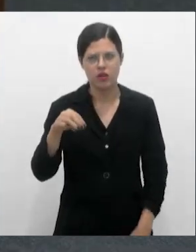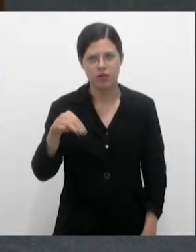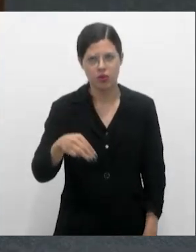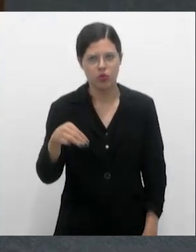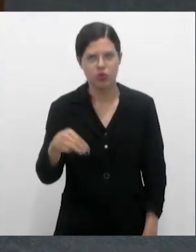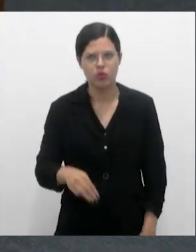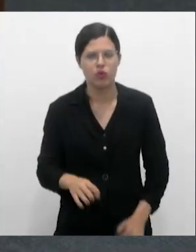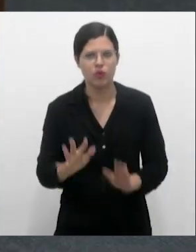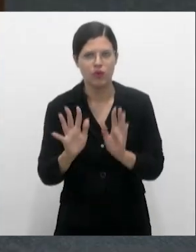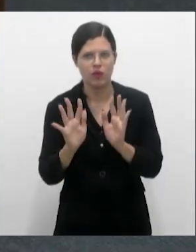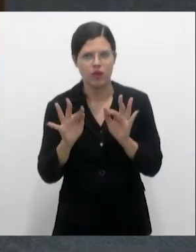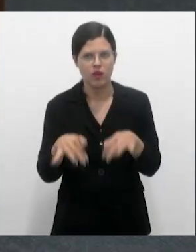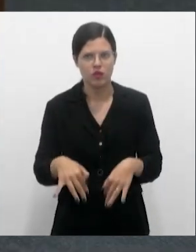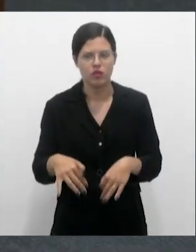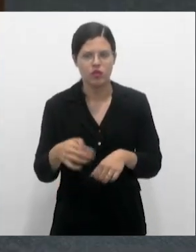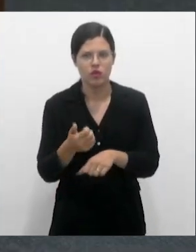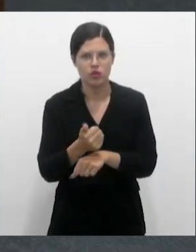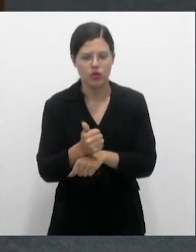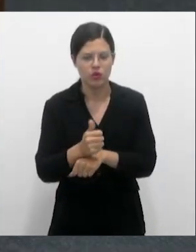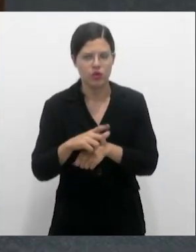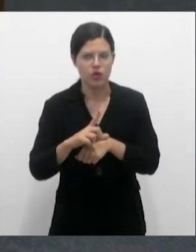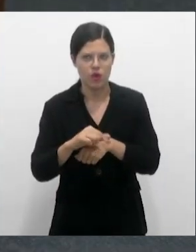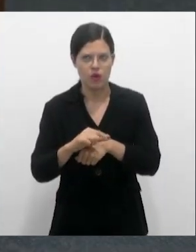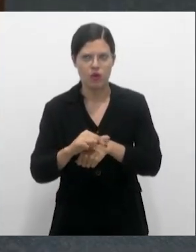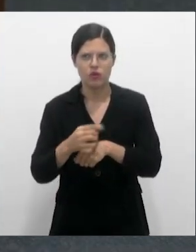9h30, foi encerrada às